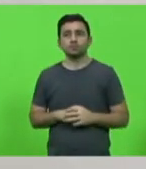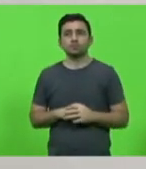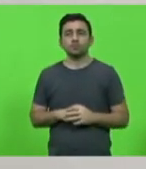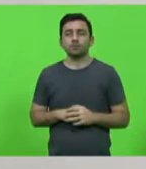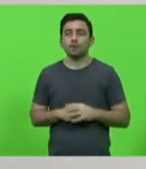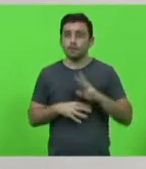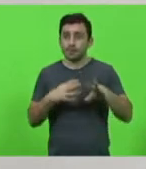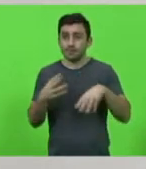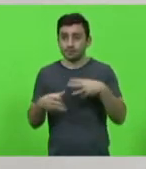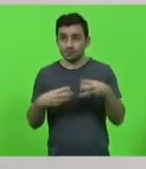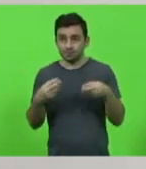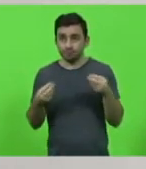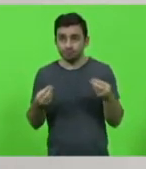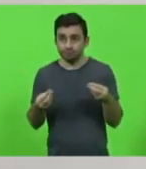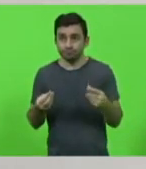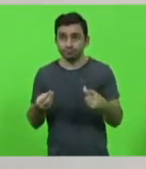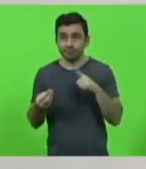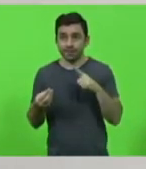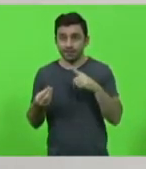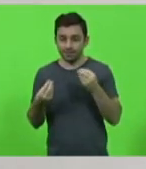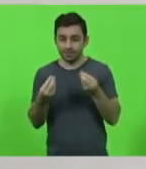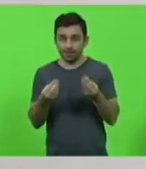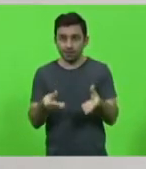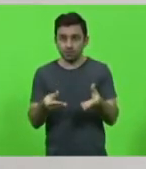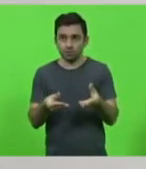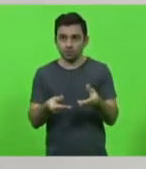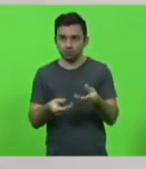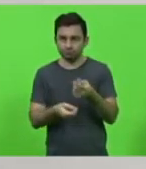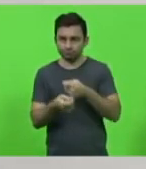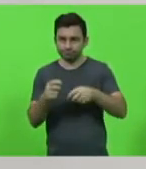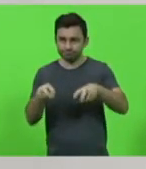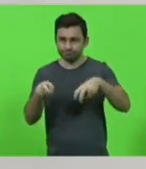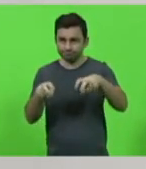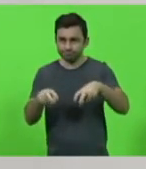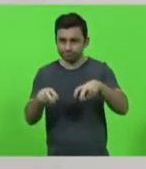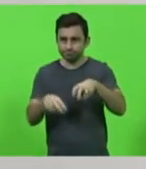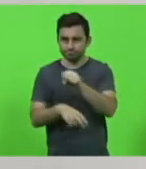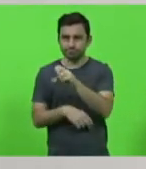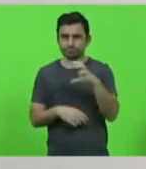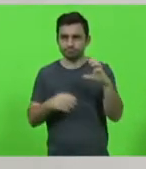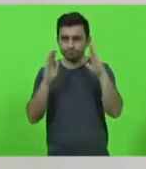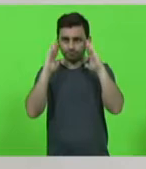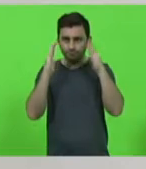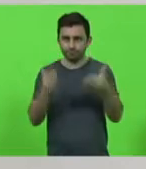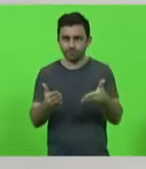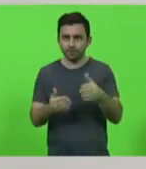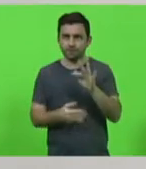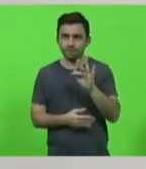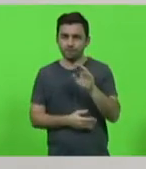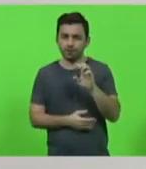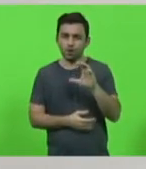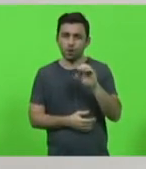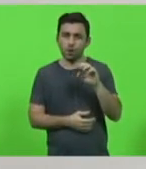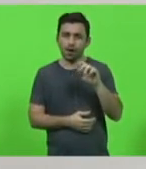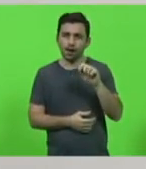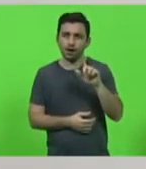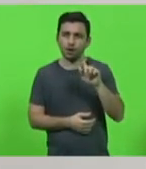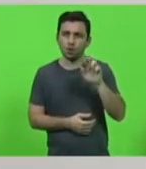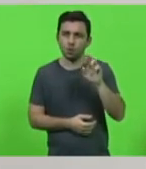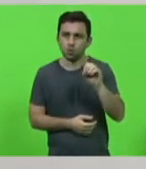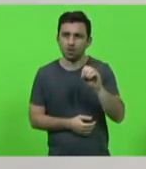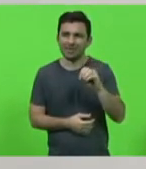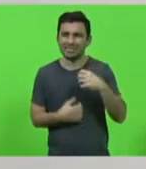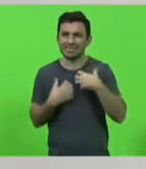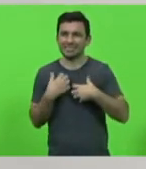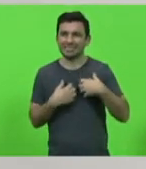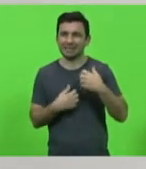presentes dado ao agronegócio no estado de Santa Catarina, de forma bem específica, a FECOAGRO, que já amargou desde abril